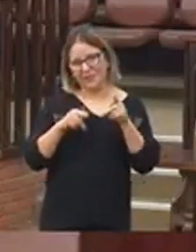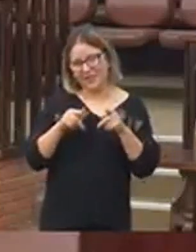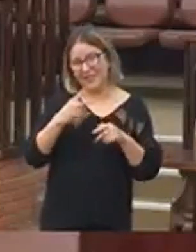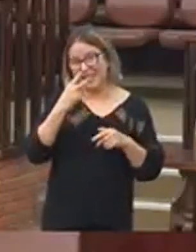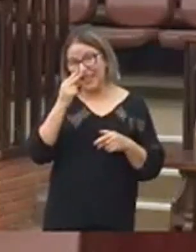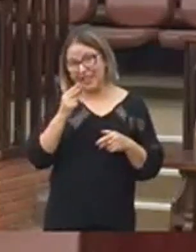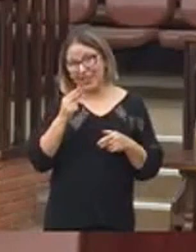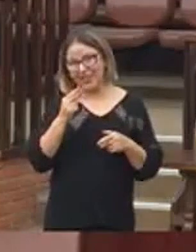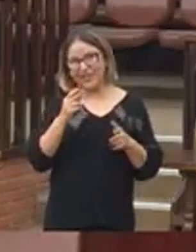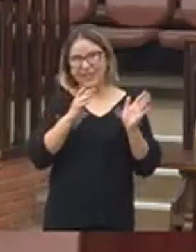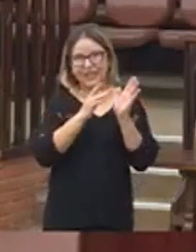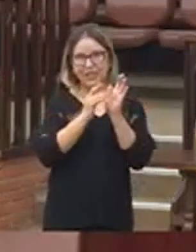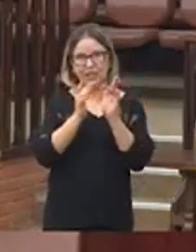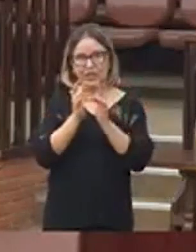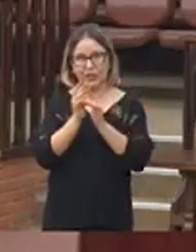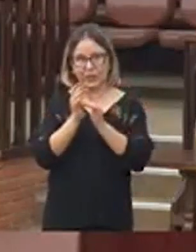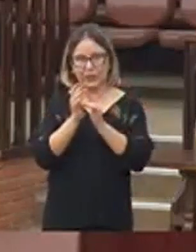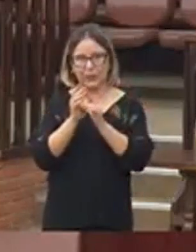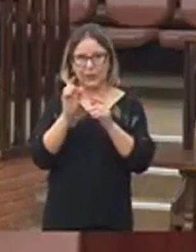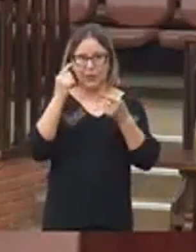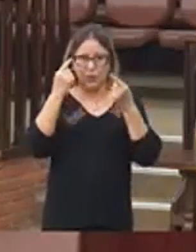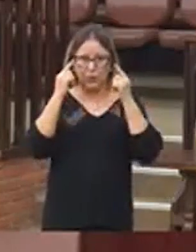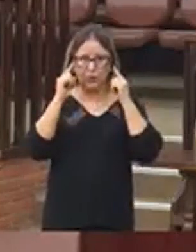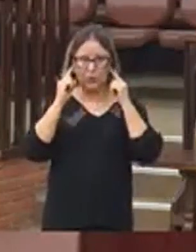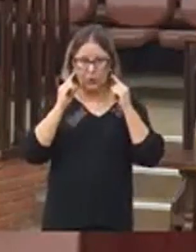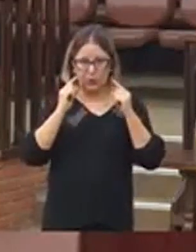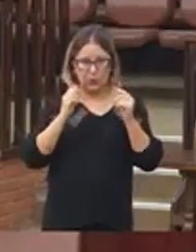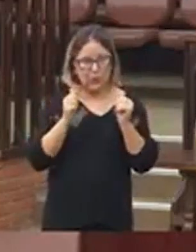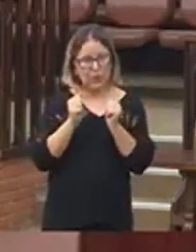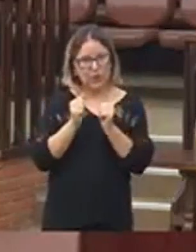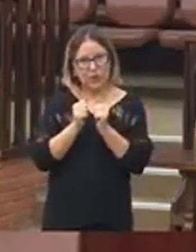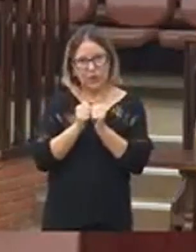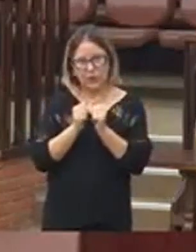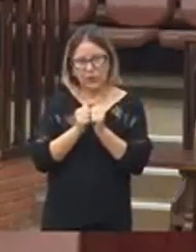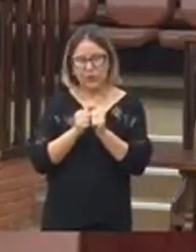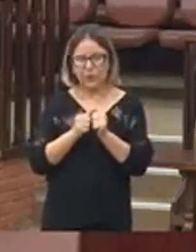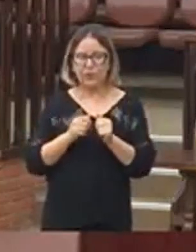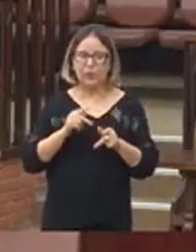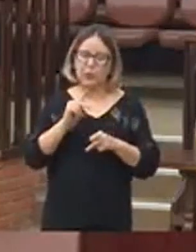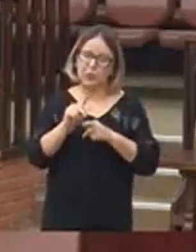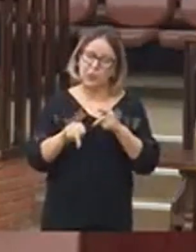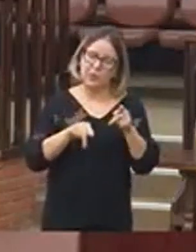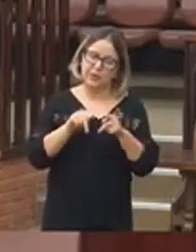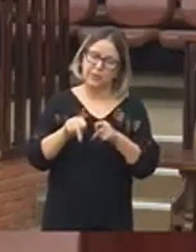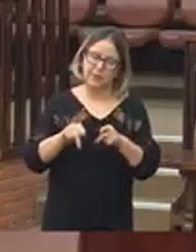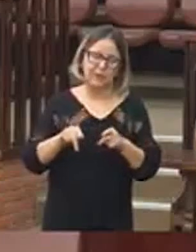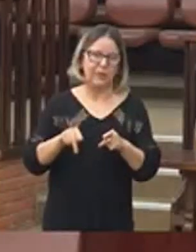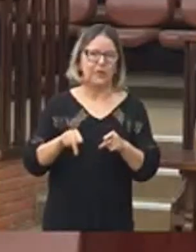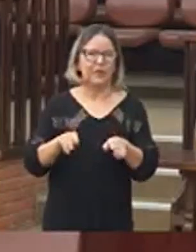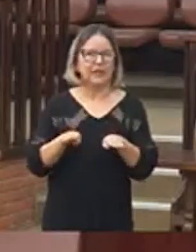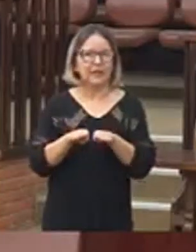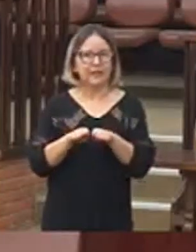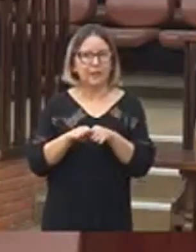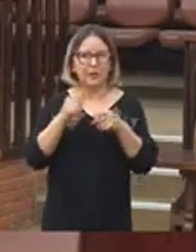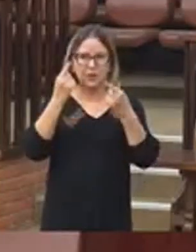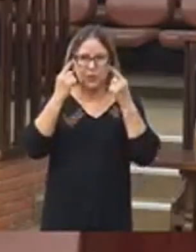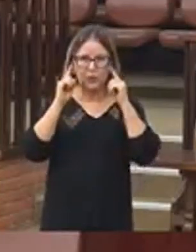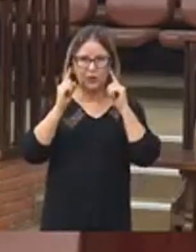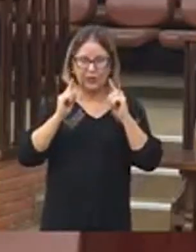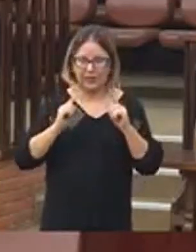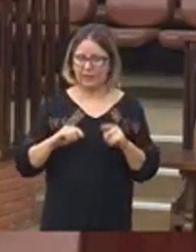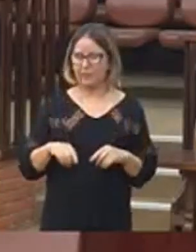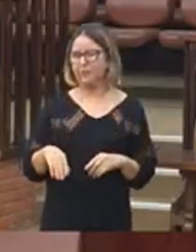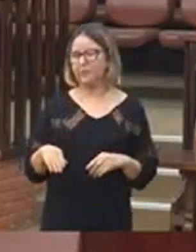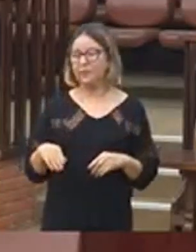por solidariedade e compaixão aos que estavam chorando. Há um terceiro grupo que